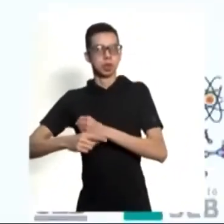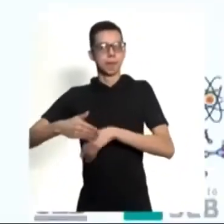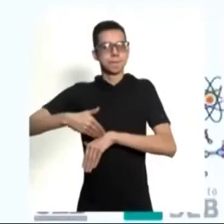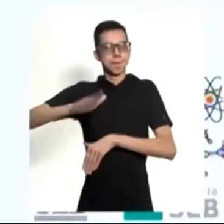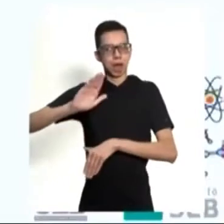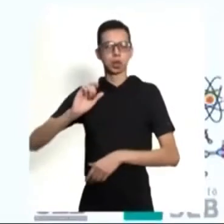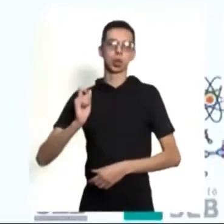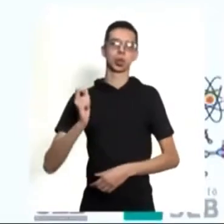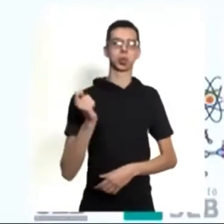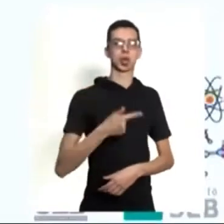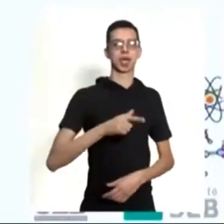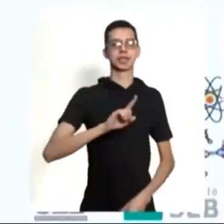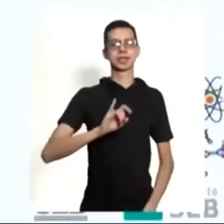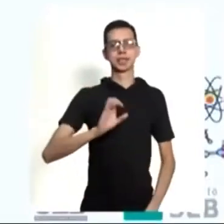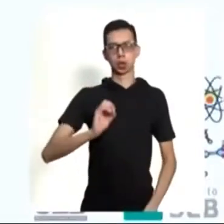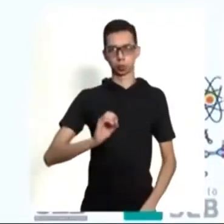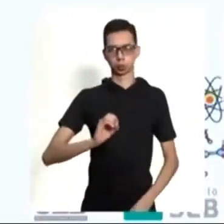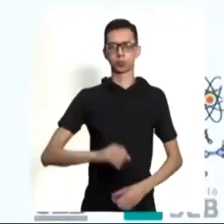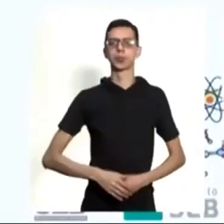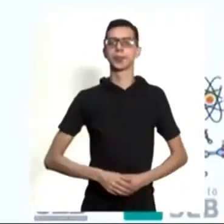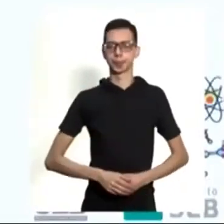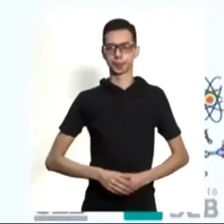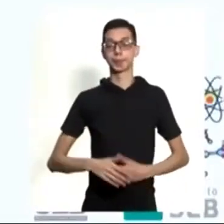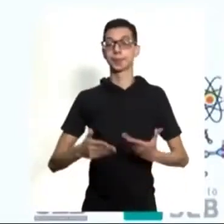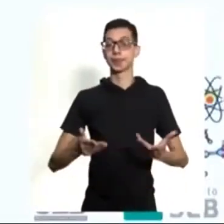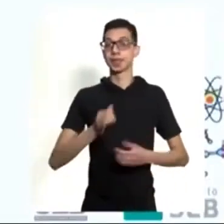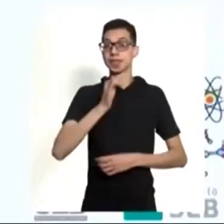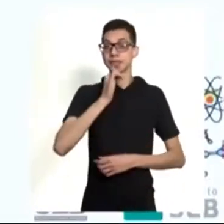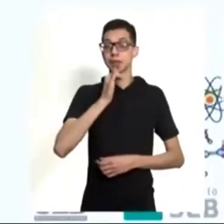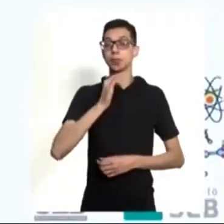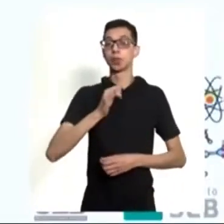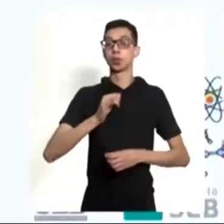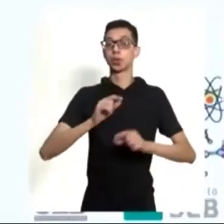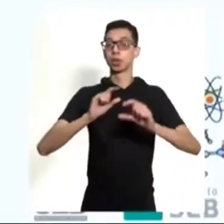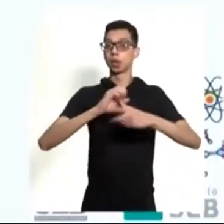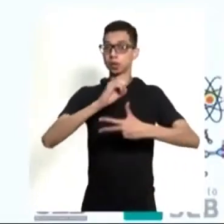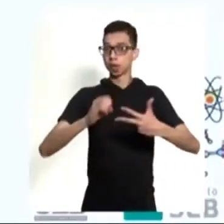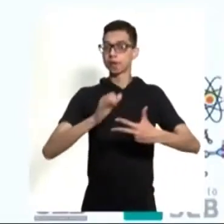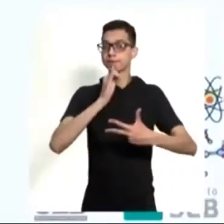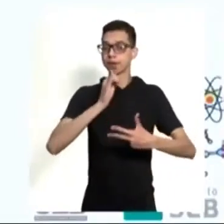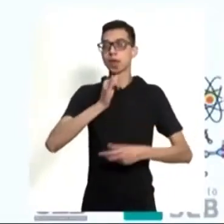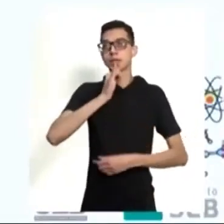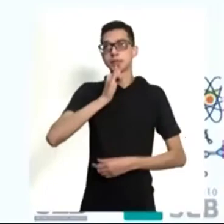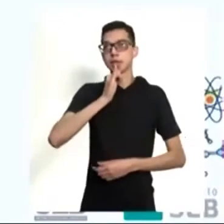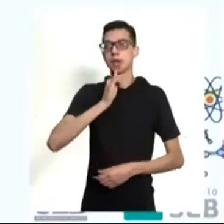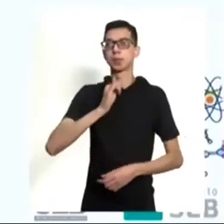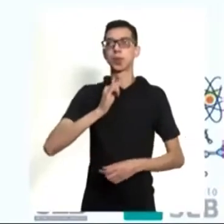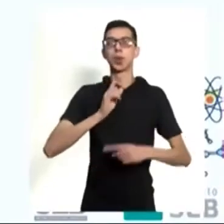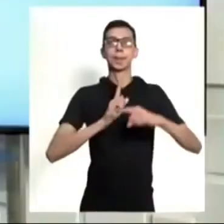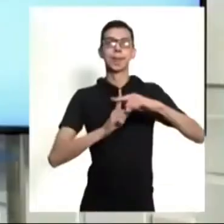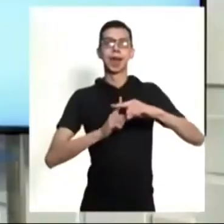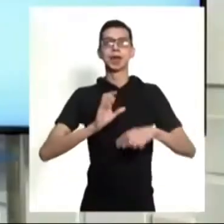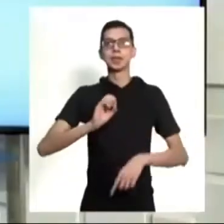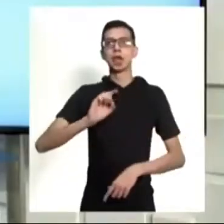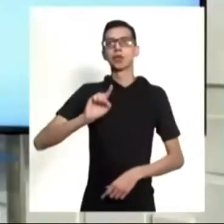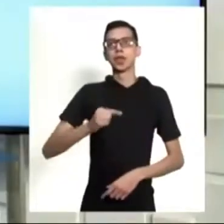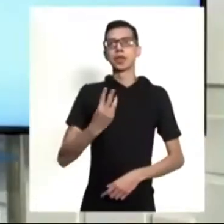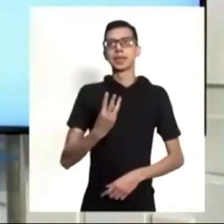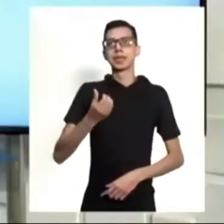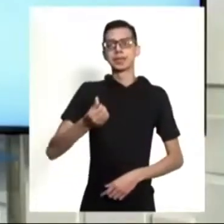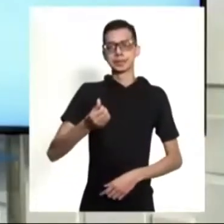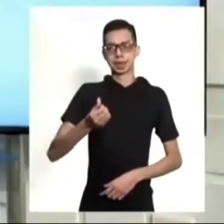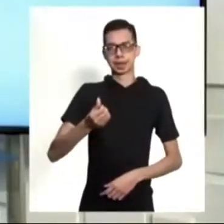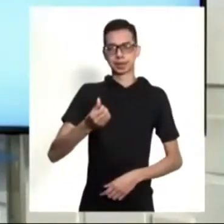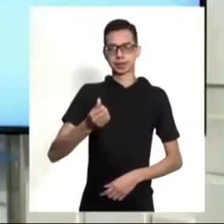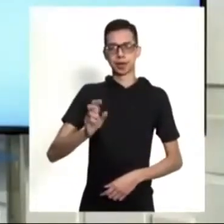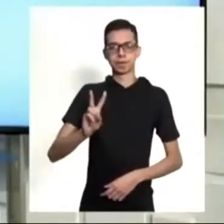lá. Né? Ele vai falar, ó, o potencial de redução do cobre é mais 0,36 volts. Né? E o potencial de redução